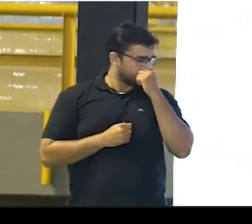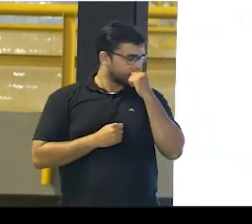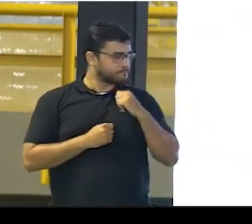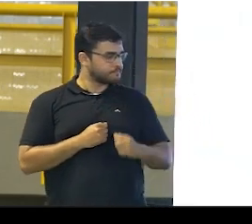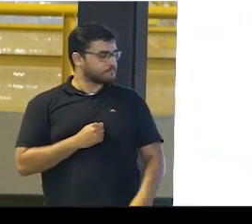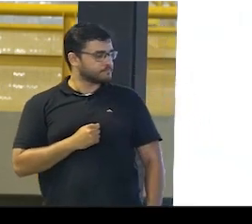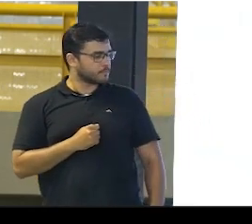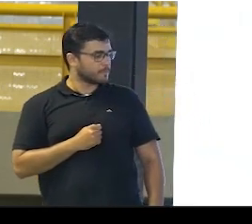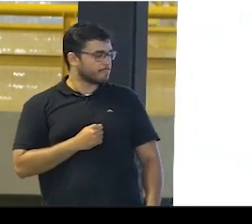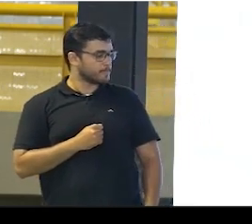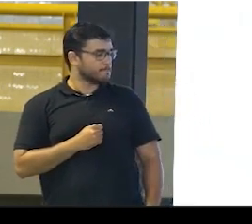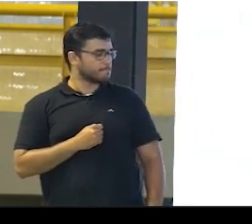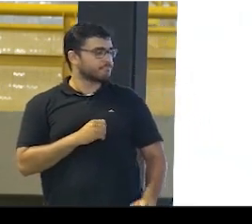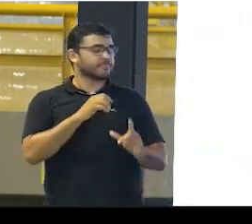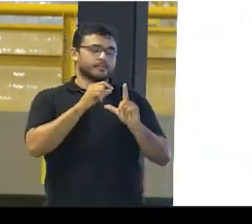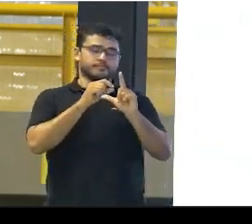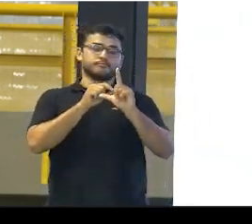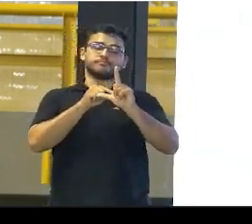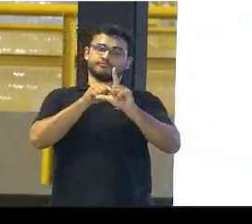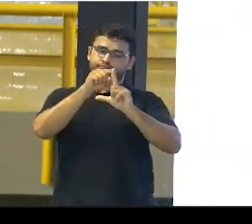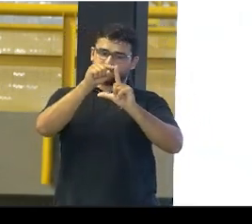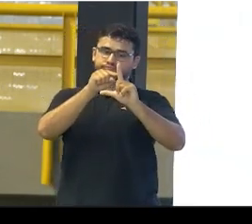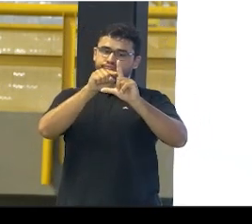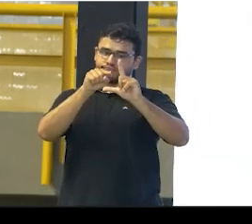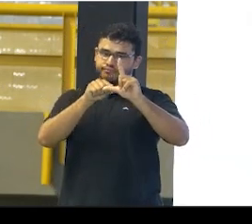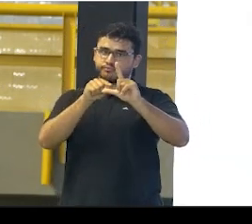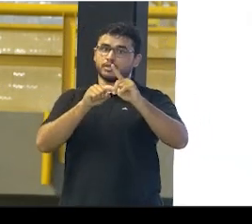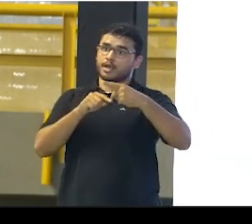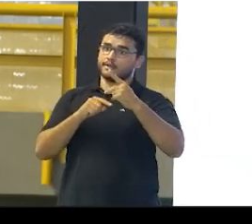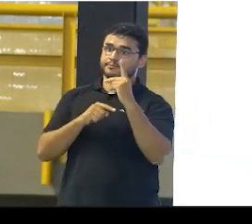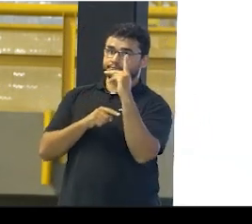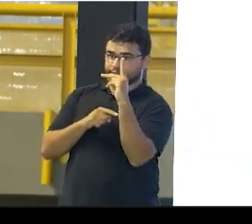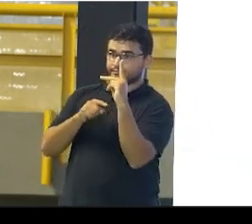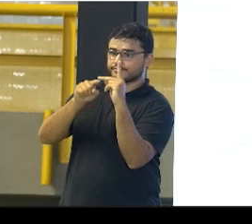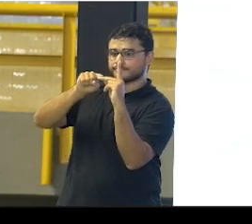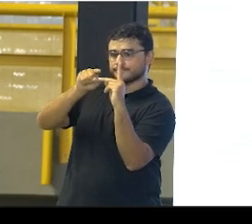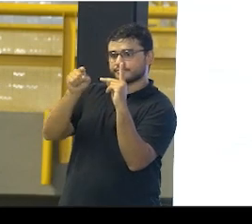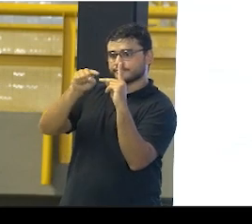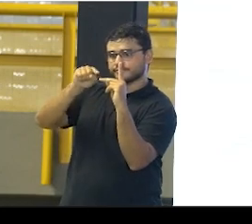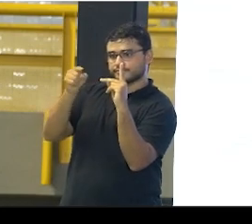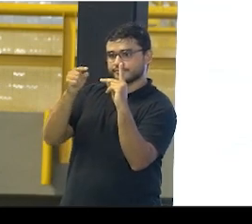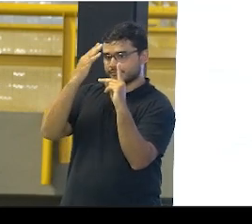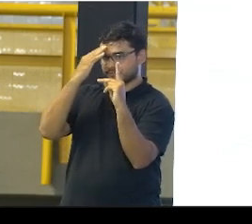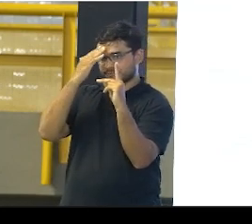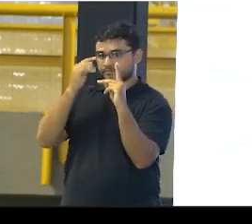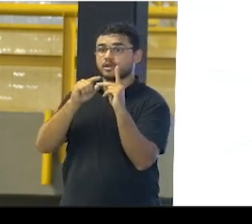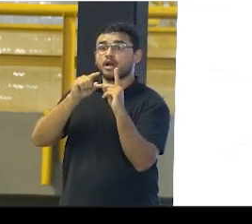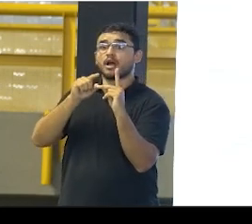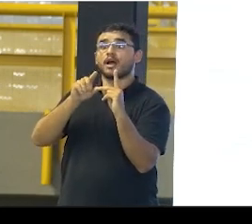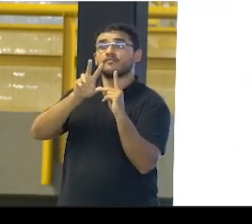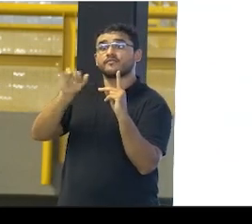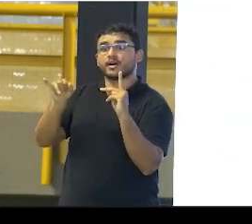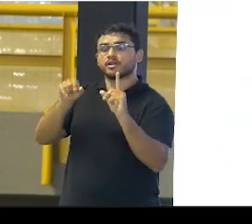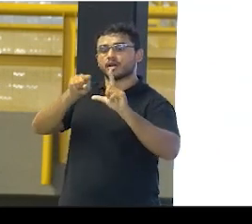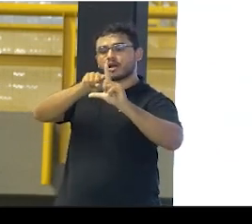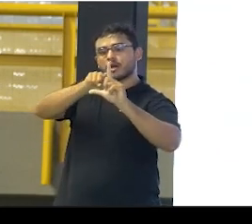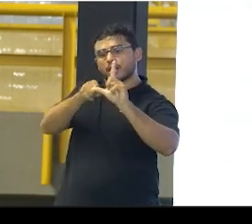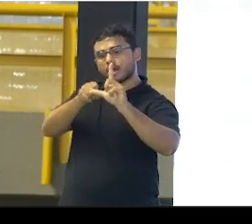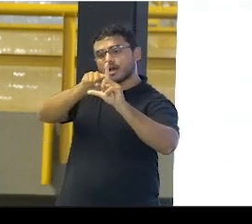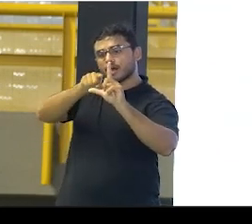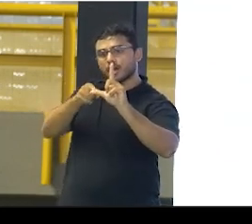Da mesma forma, do lado de lá, se eu pegar o 3, 4, 5 e trouxer para cá, aqui é 4, aqui